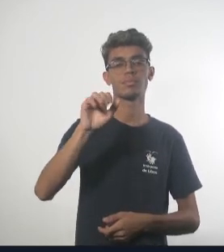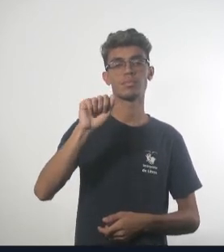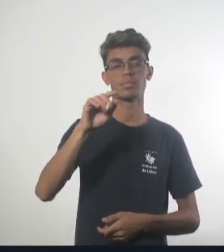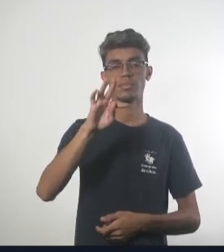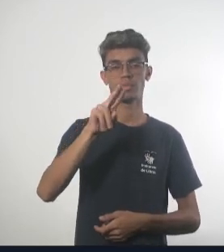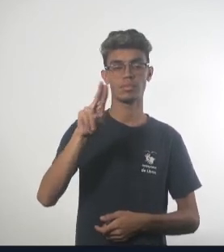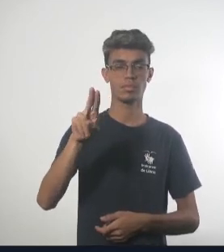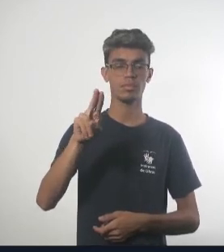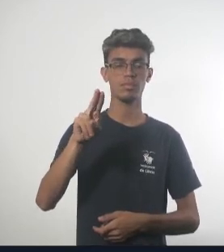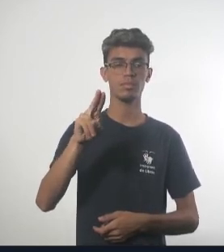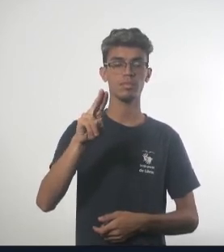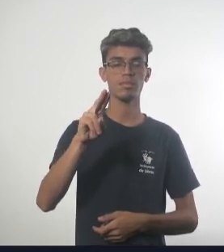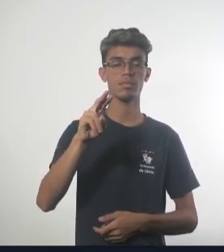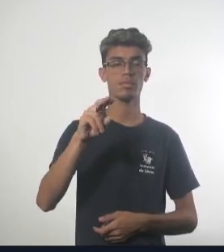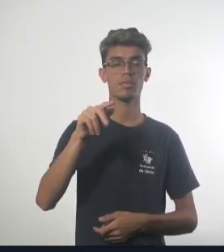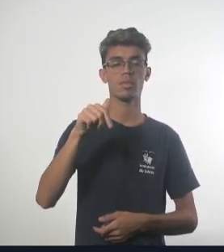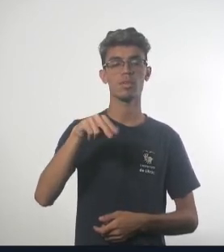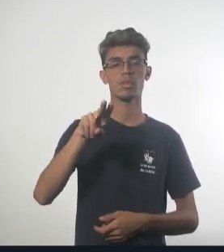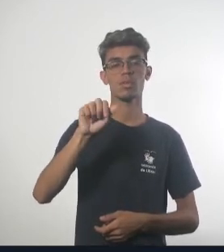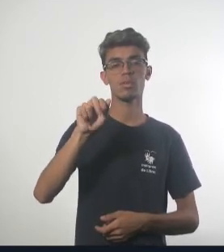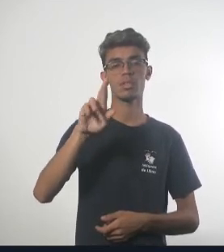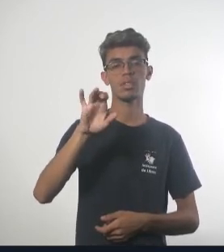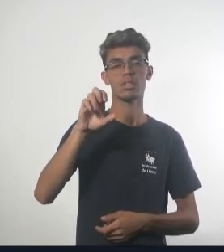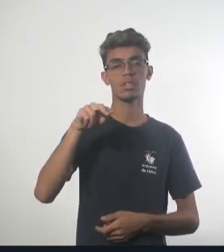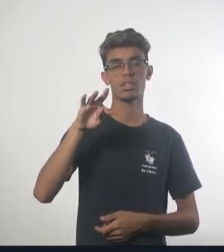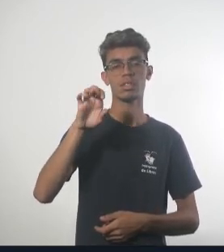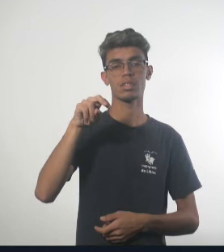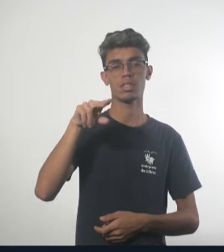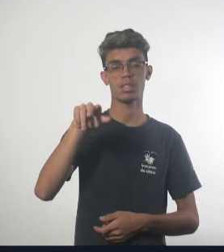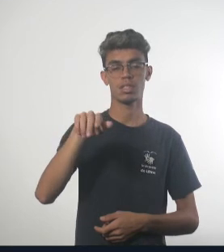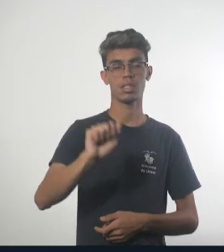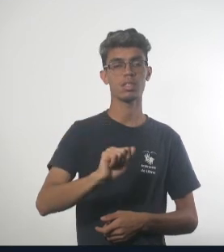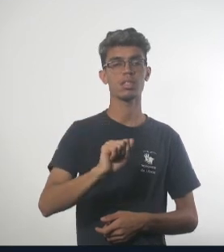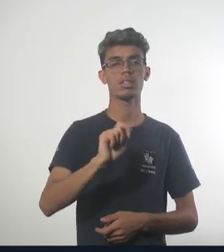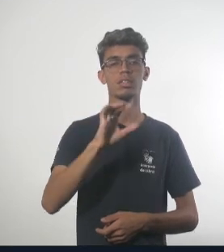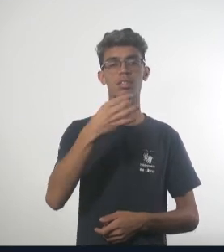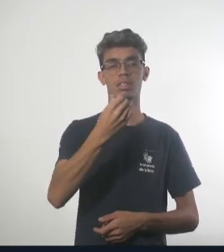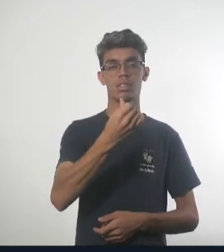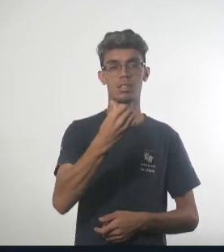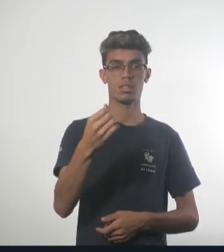que foram monitorados. Em relação ao status da quarentena,